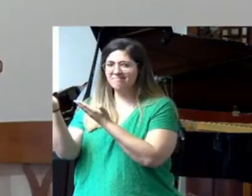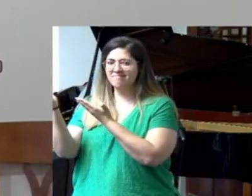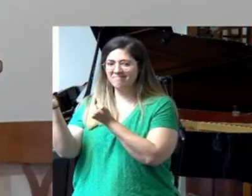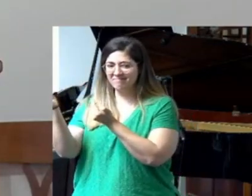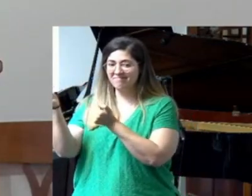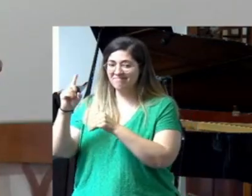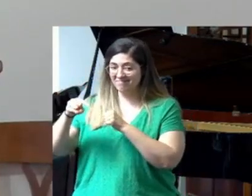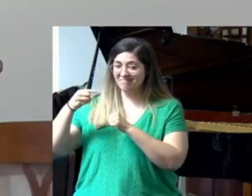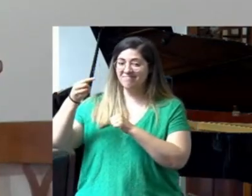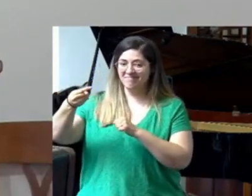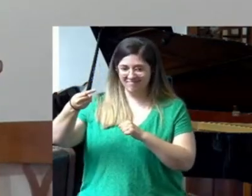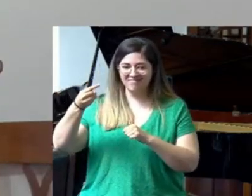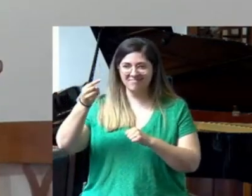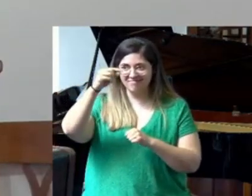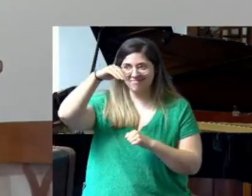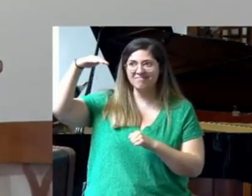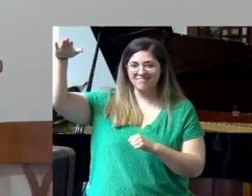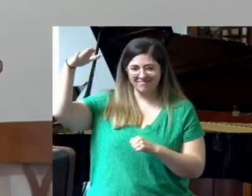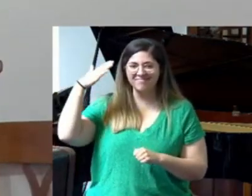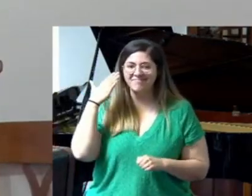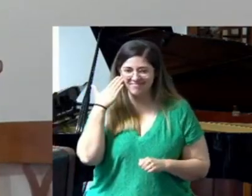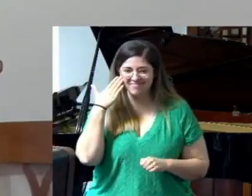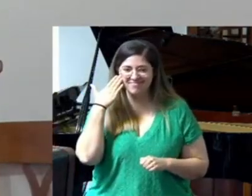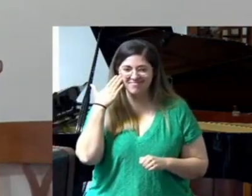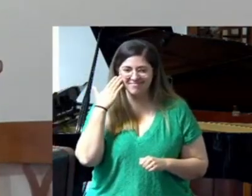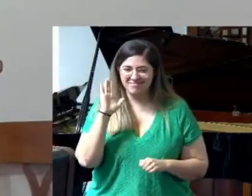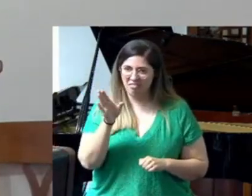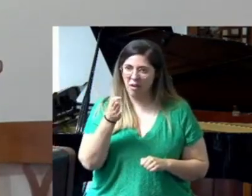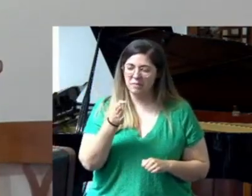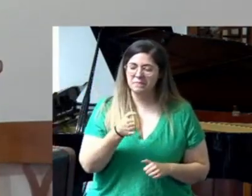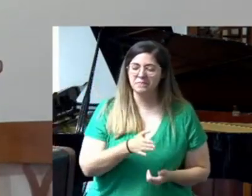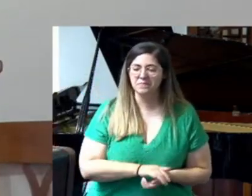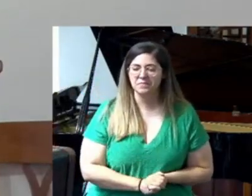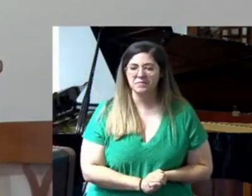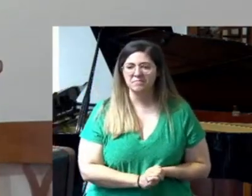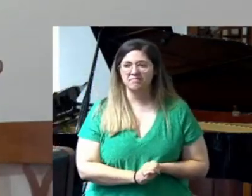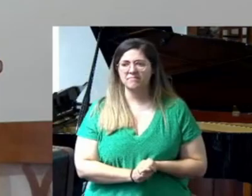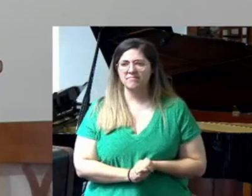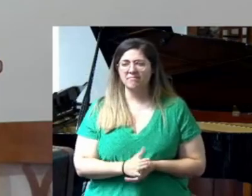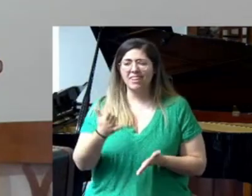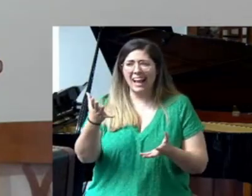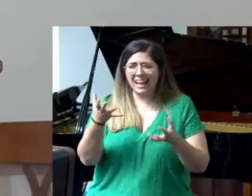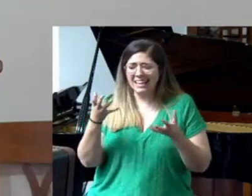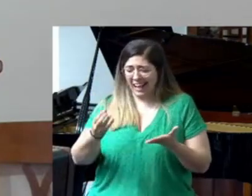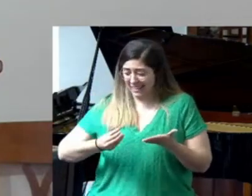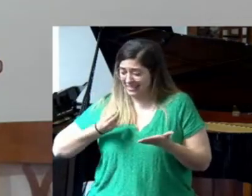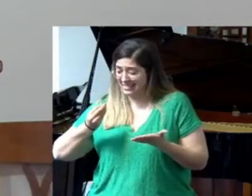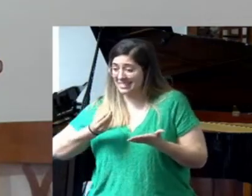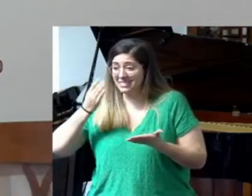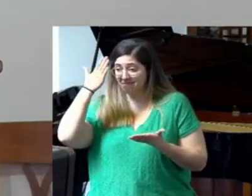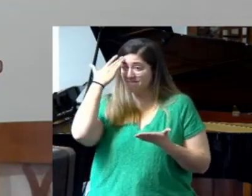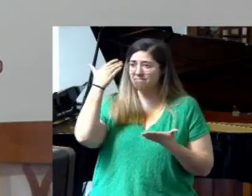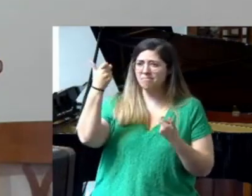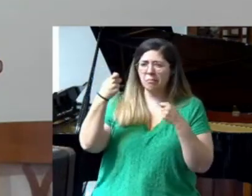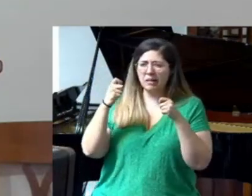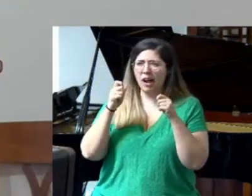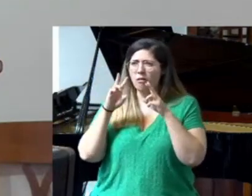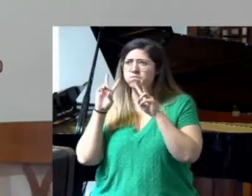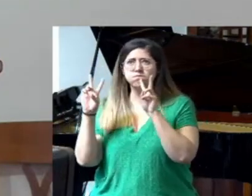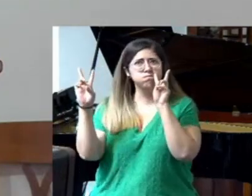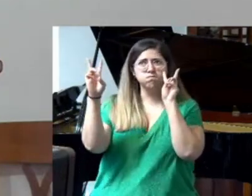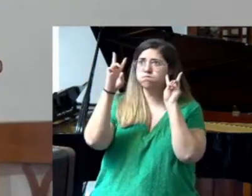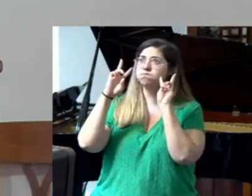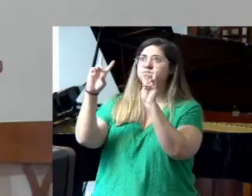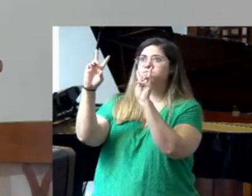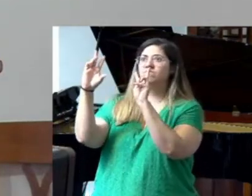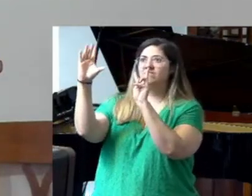serão adultas logo depois. Elas querem ter uma vida sábia. Para elas terem uma vida sábia, elas precisam olhar para Jesus Cristo, olhar